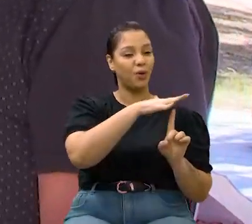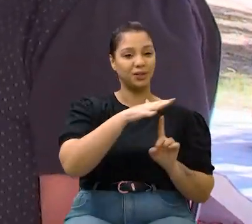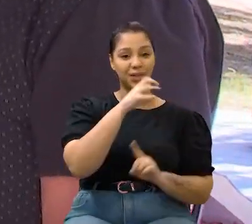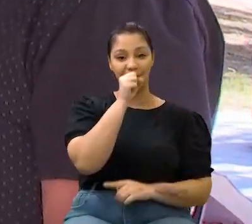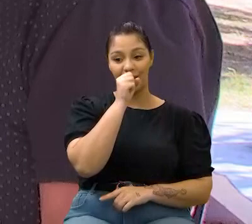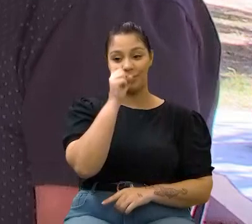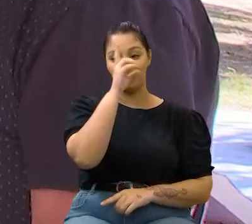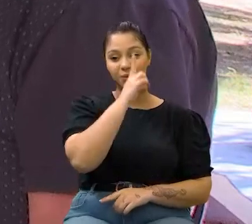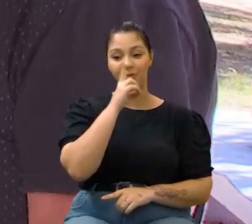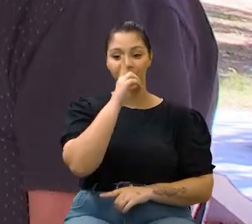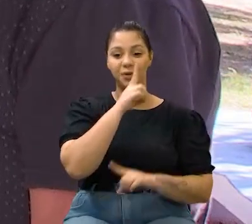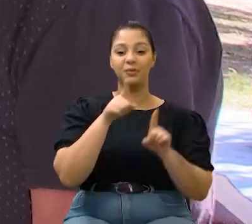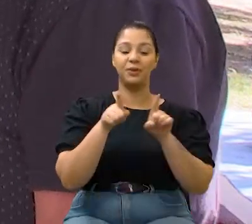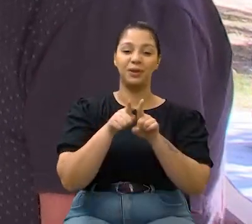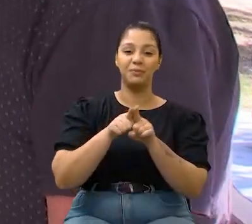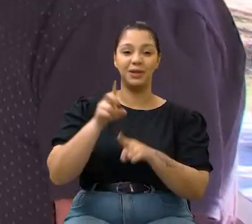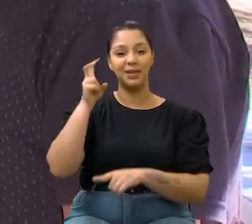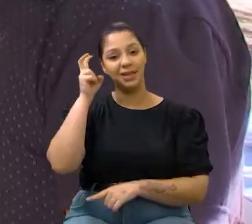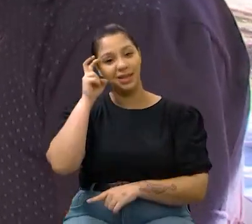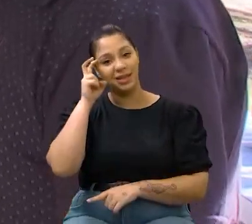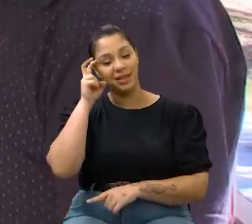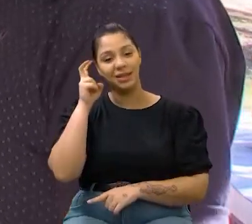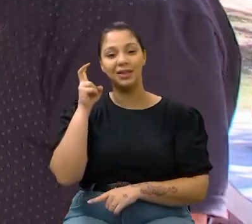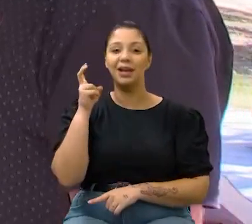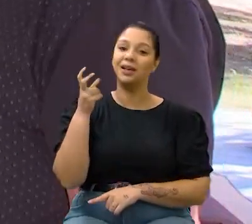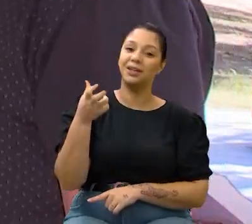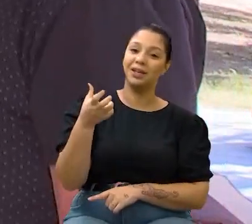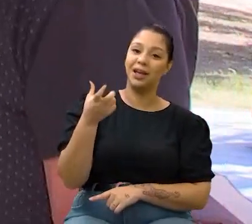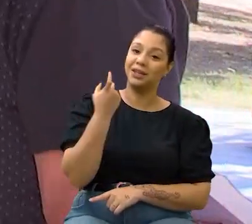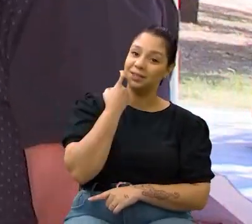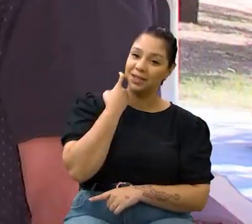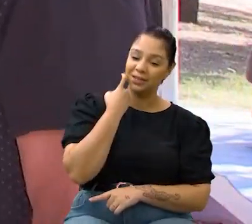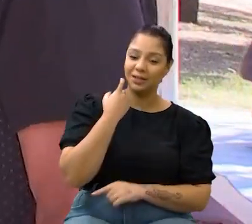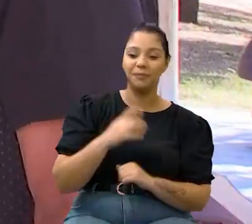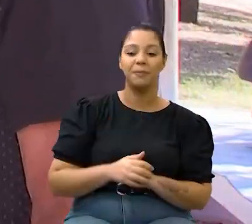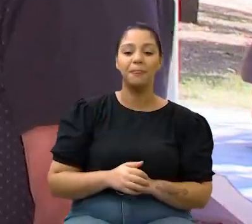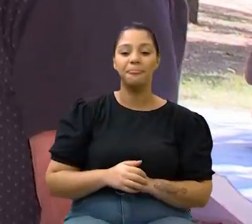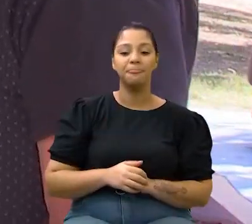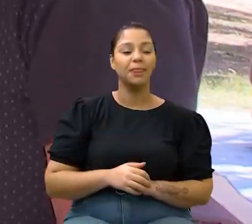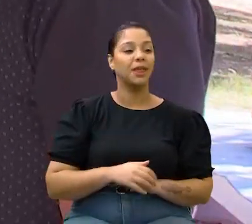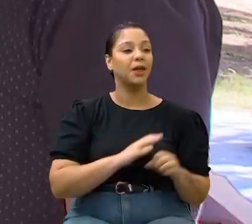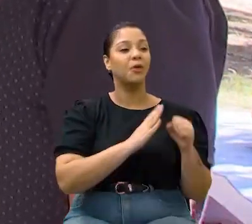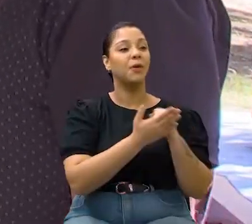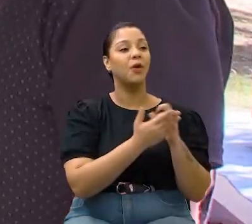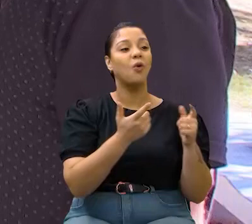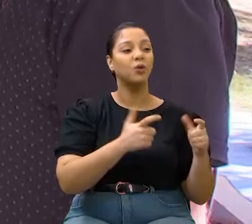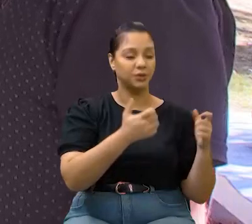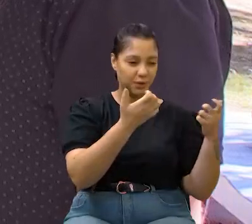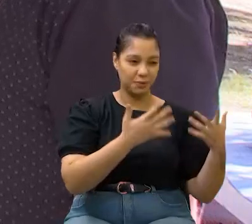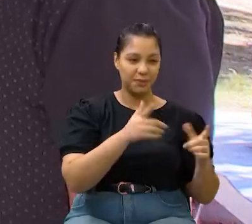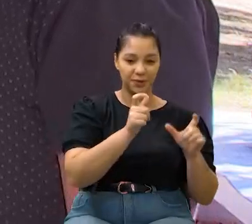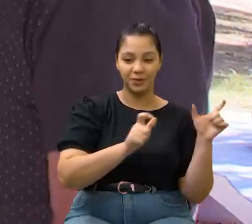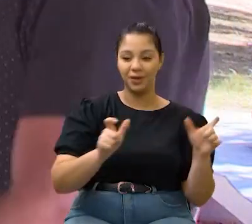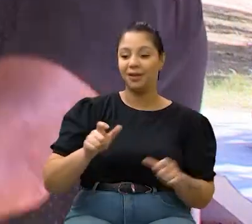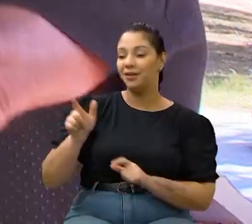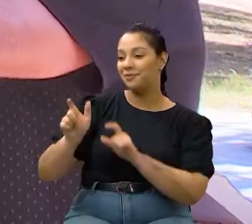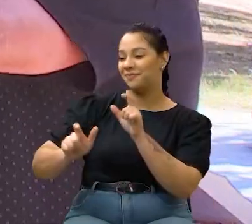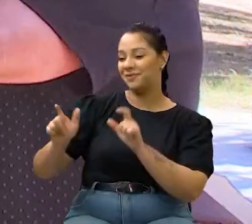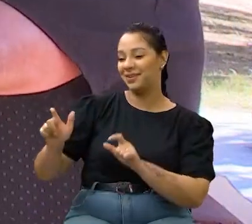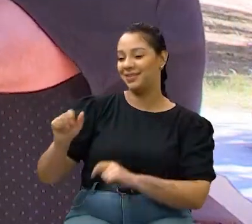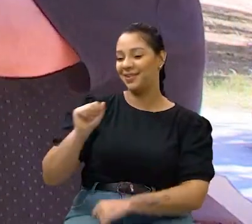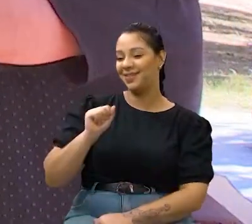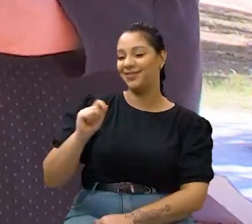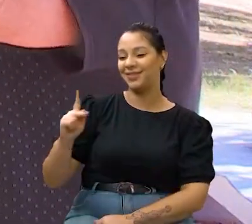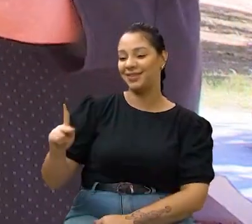E quinta e sexta. Aqui no Jardim Nova Europa, é isso? Conta pro pessoal aí que tá acompanhando. Perfeito. Pessoal aposentado, né? Ali nós